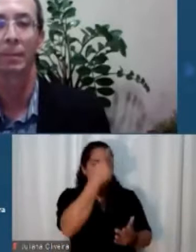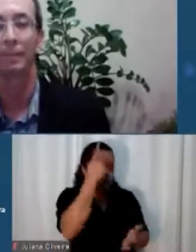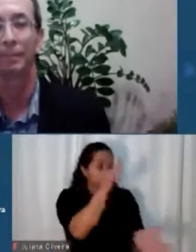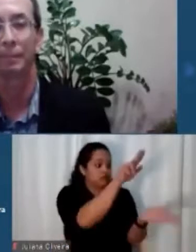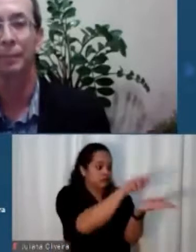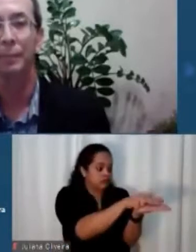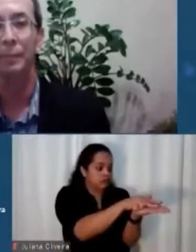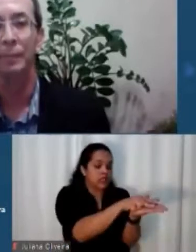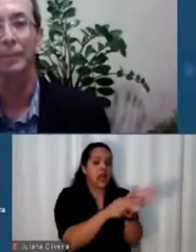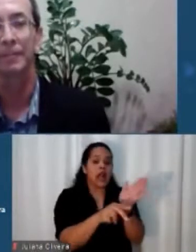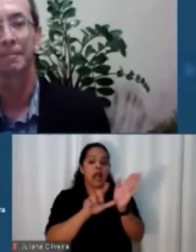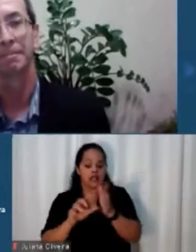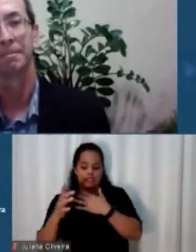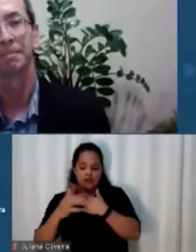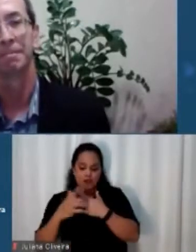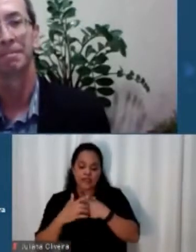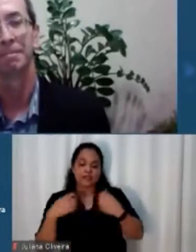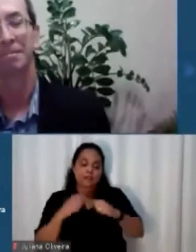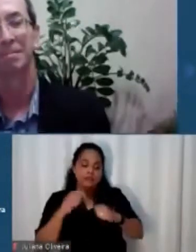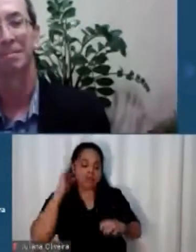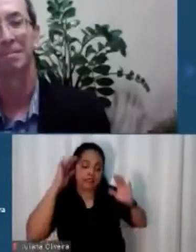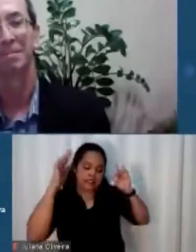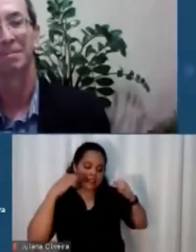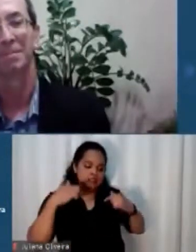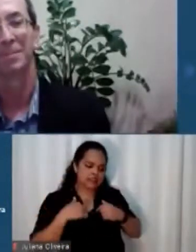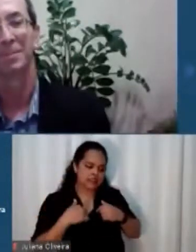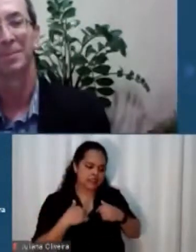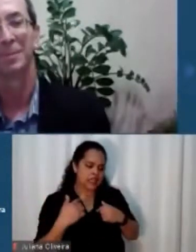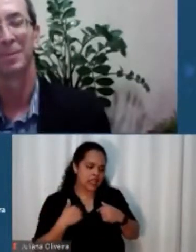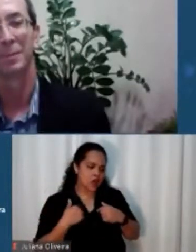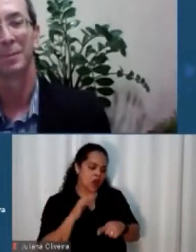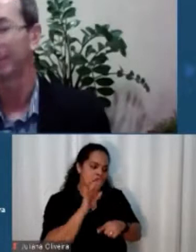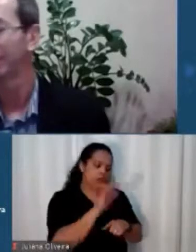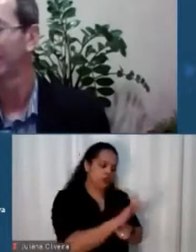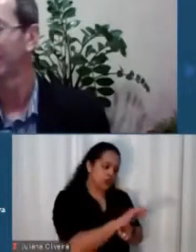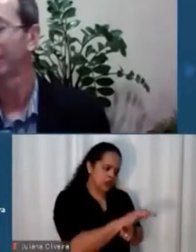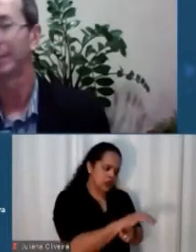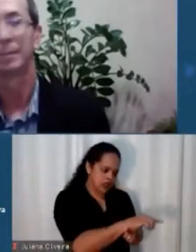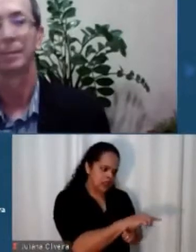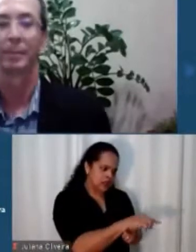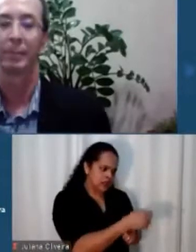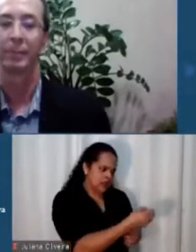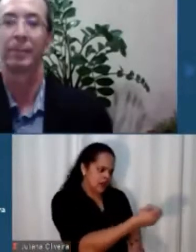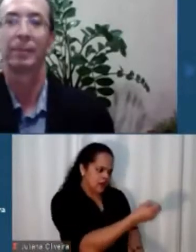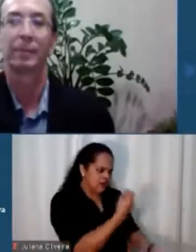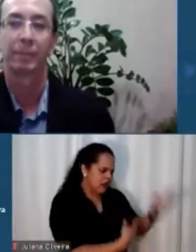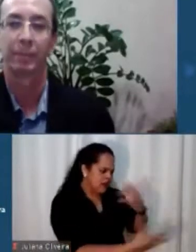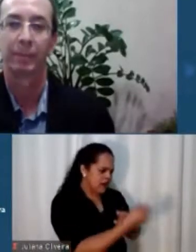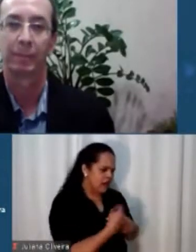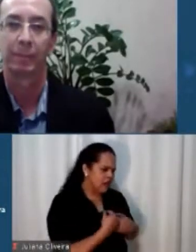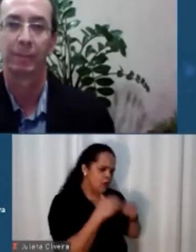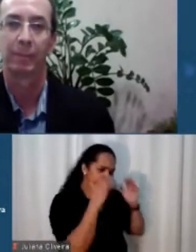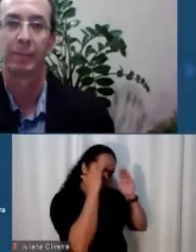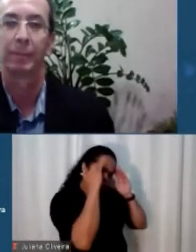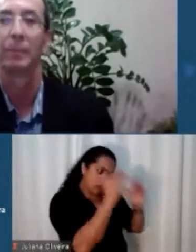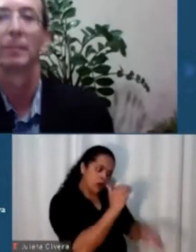entender que, se ele vai atender os conceitos do paciente, ele precisa estar convicto de que ele